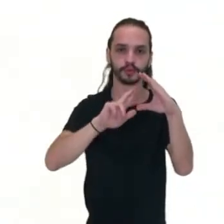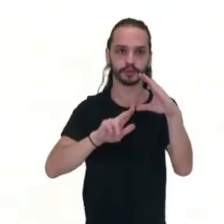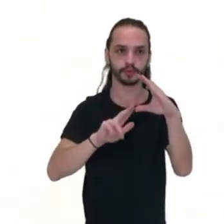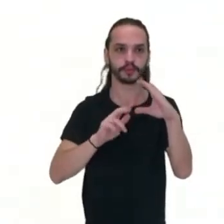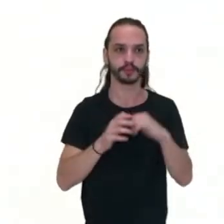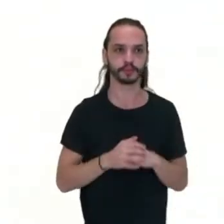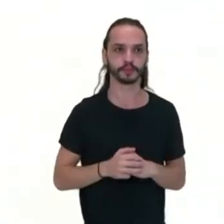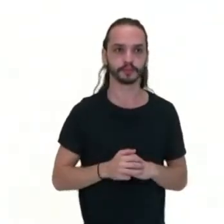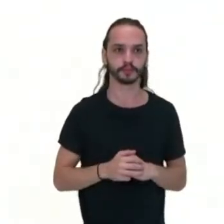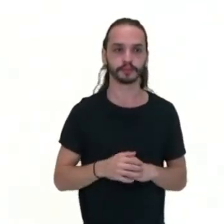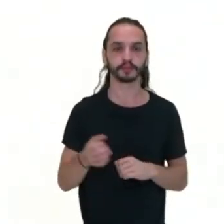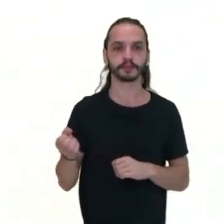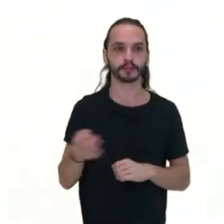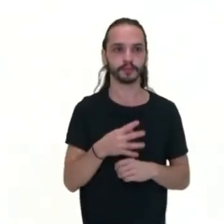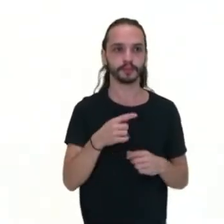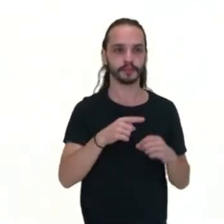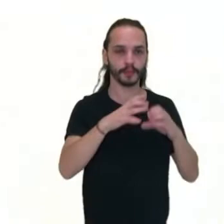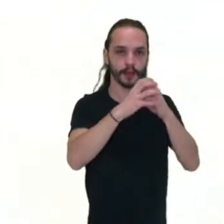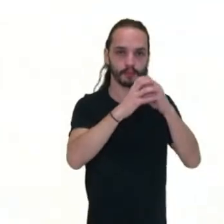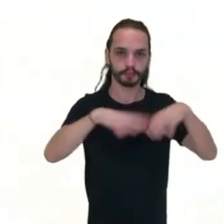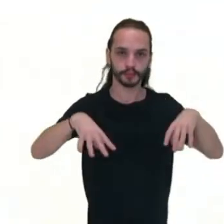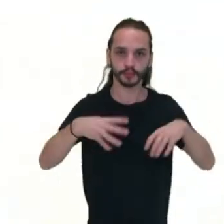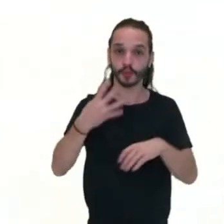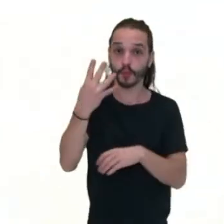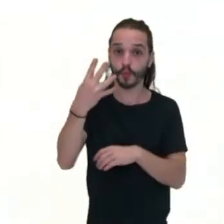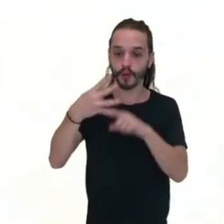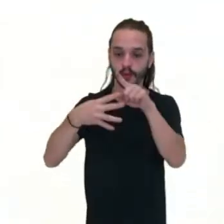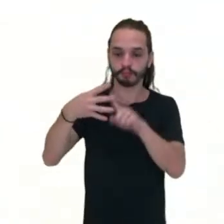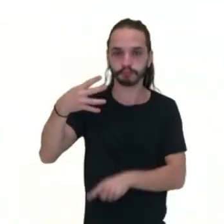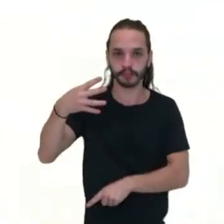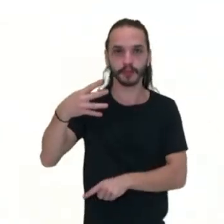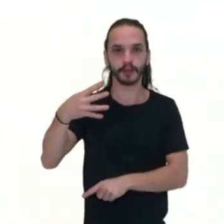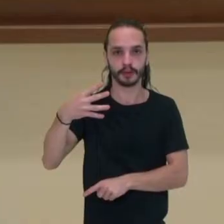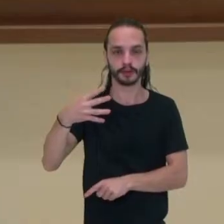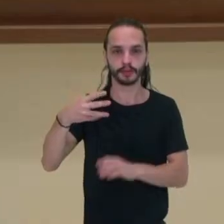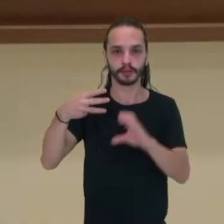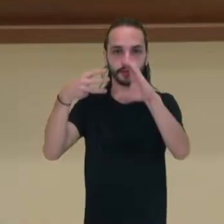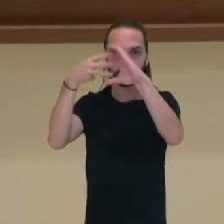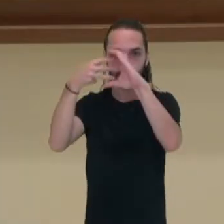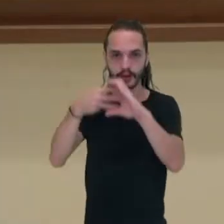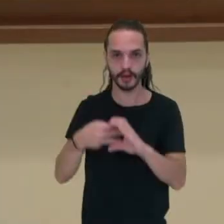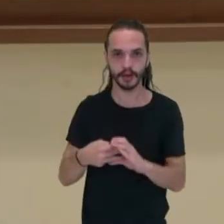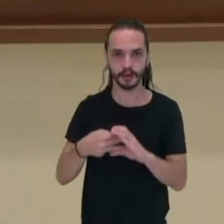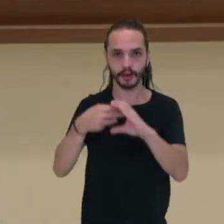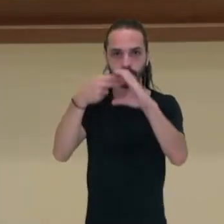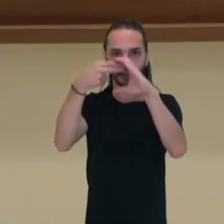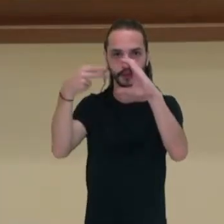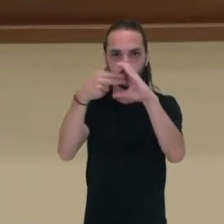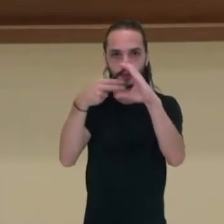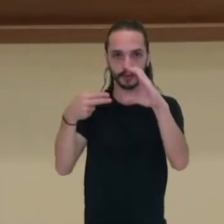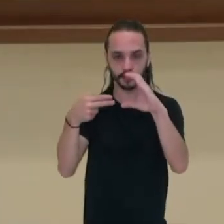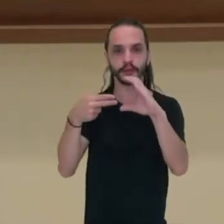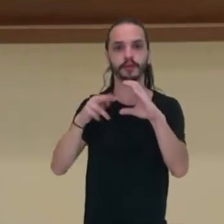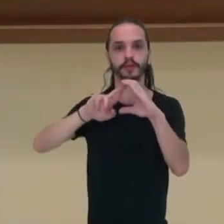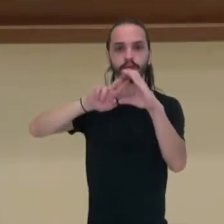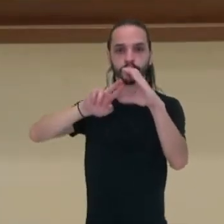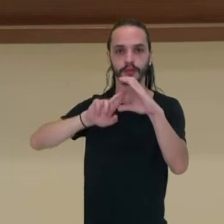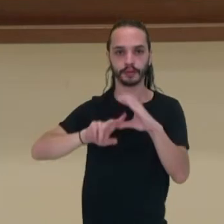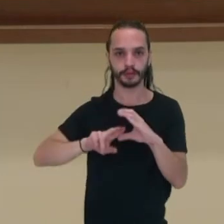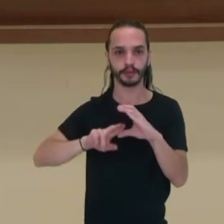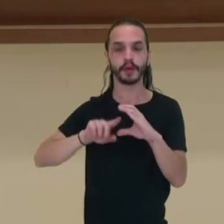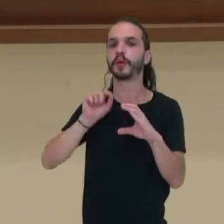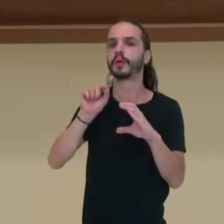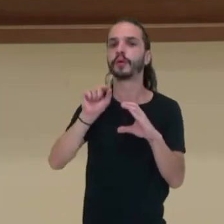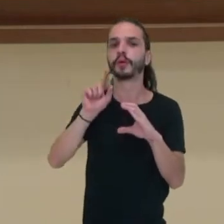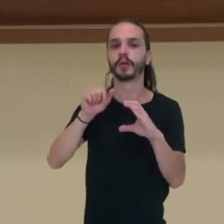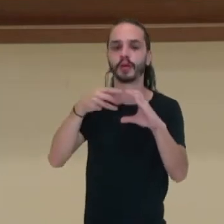2, quatro novas células haploides. Só lembrando, gente, que as células haploides formadas por meiose,